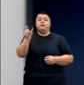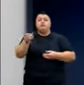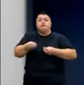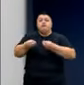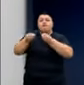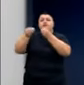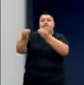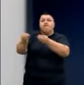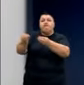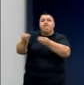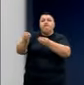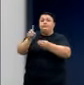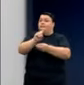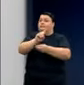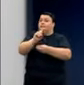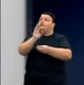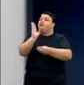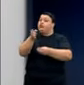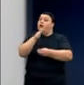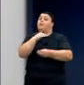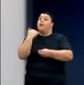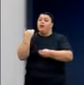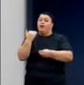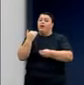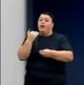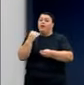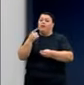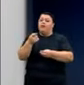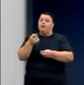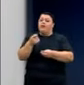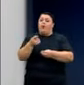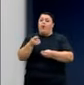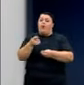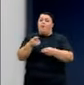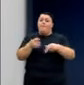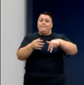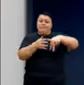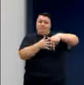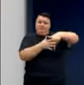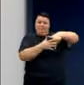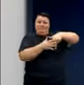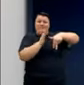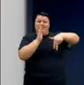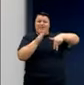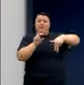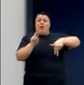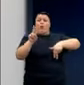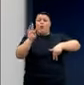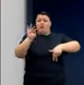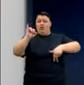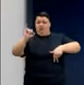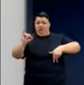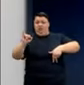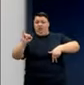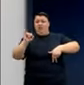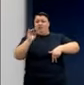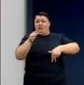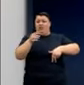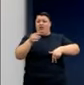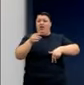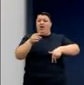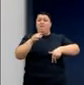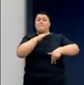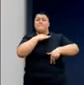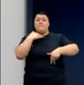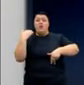vivo? Geralmente são pacientes assistidos lá na UTI, né, com quadro de morte encefálica. O que quer dizer morte encefálica?